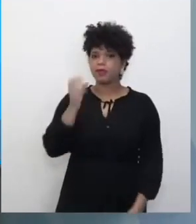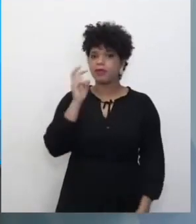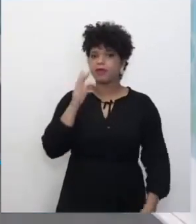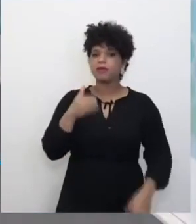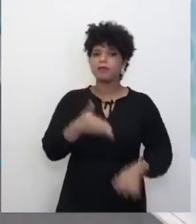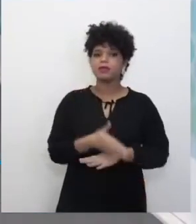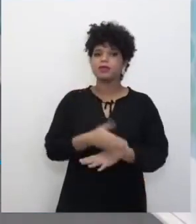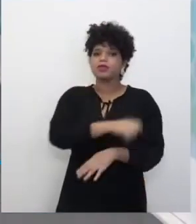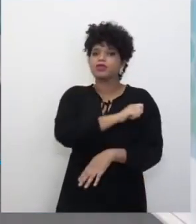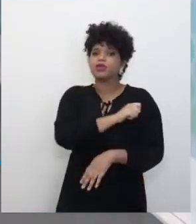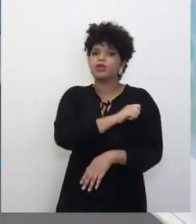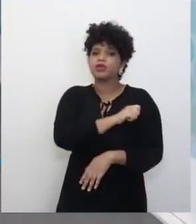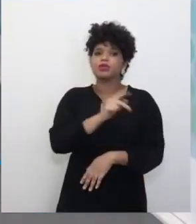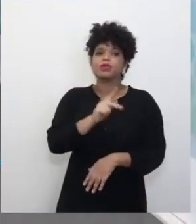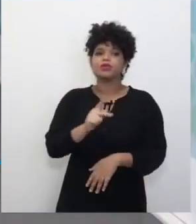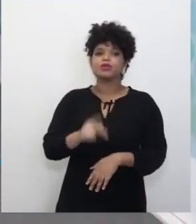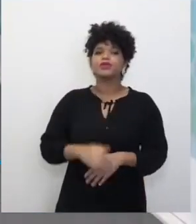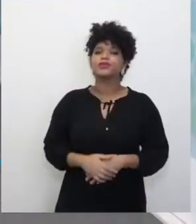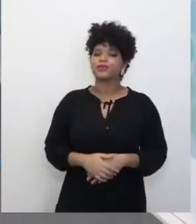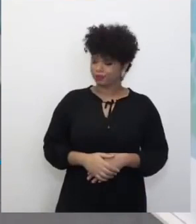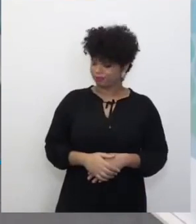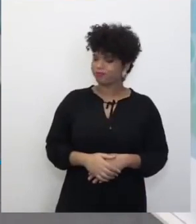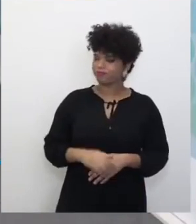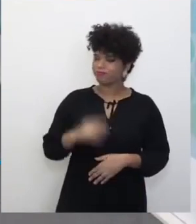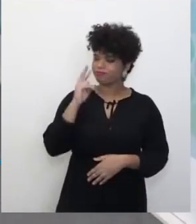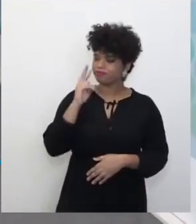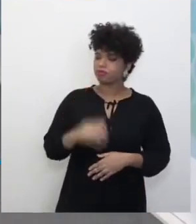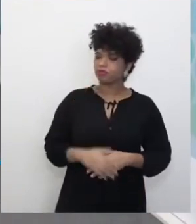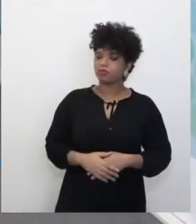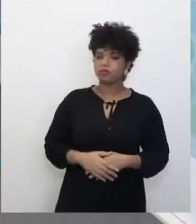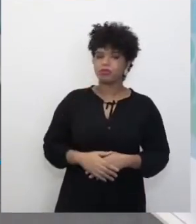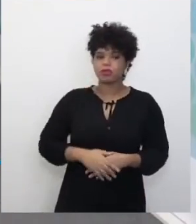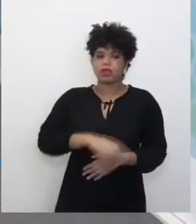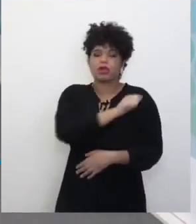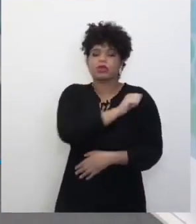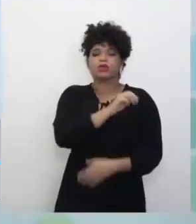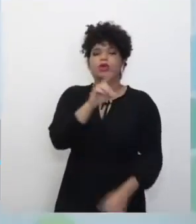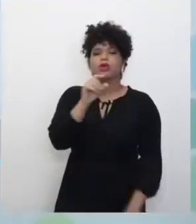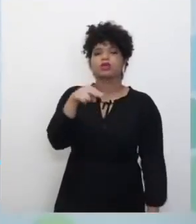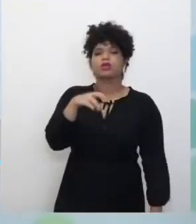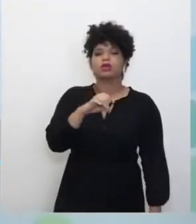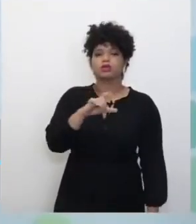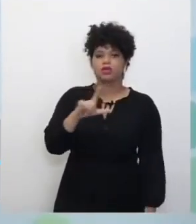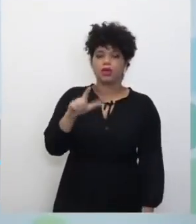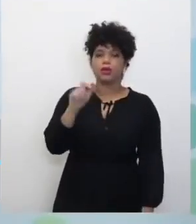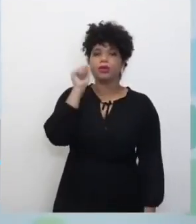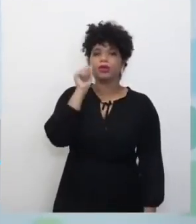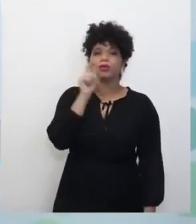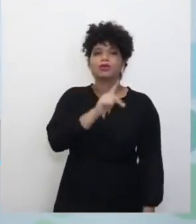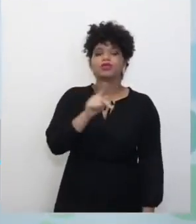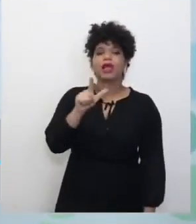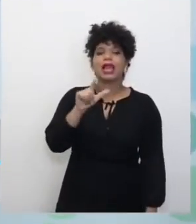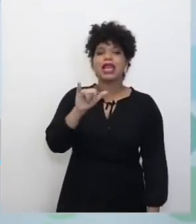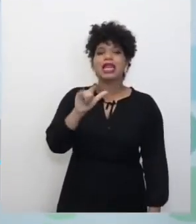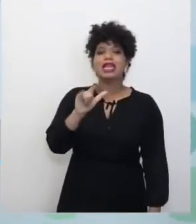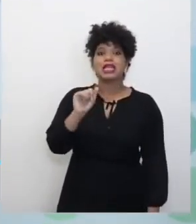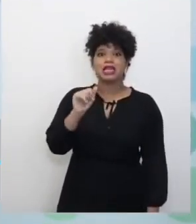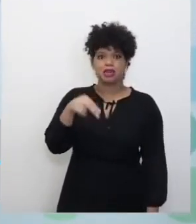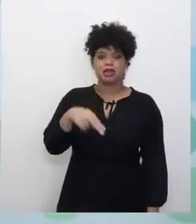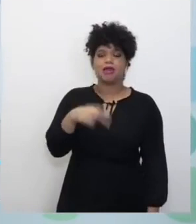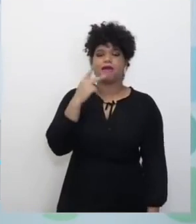dos alunos e professores, por Vamos gentileza? lá. Então, o aluno Daniel, da professora Lília, coloca o seguinte,